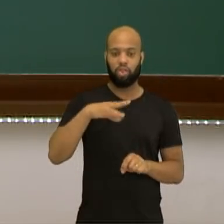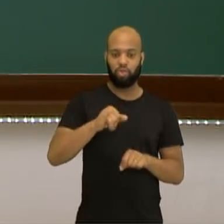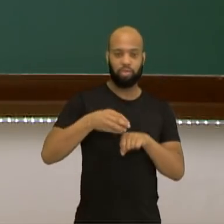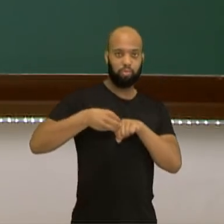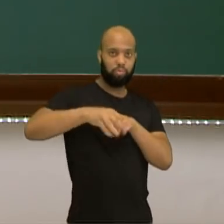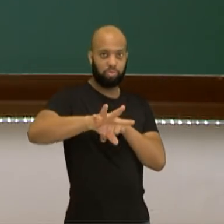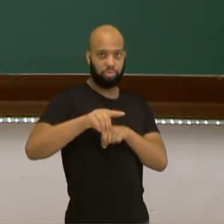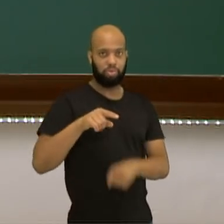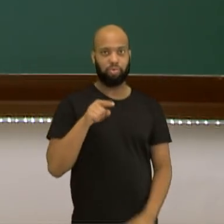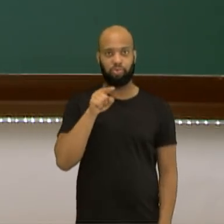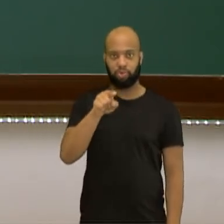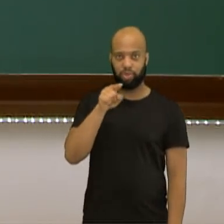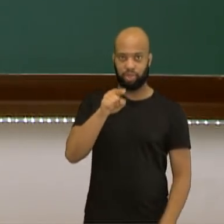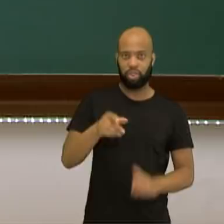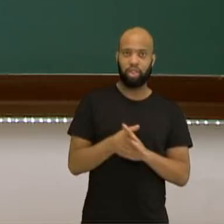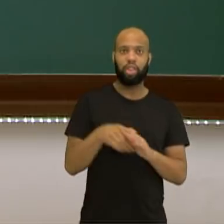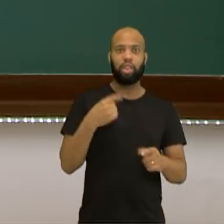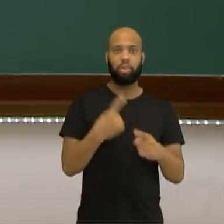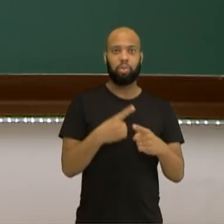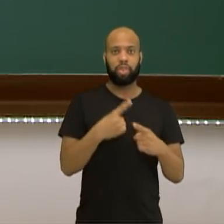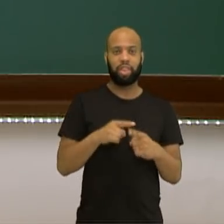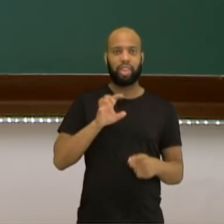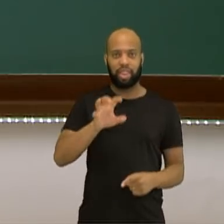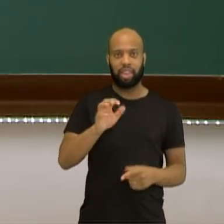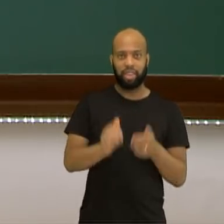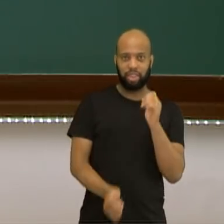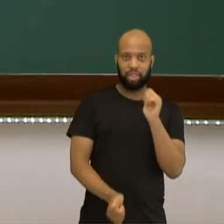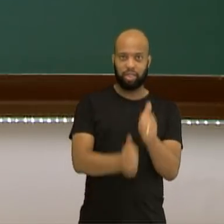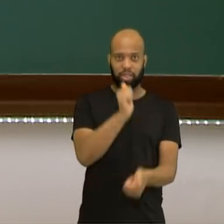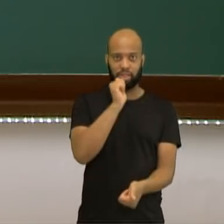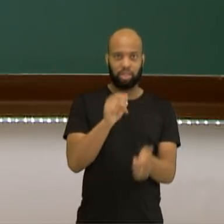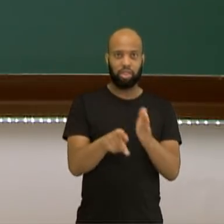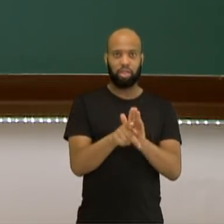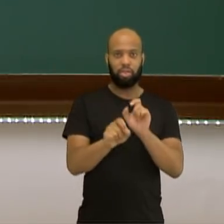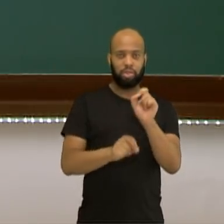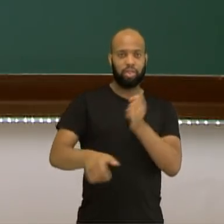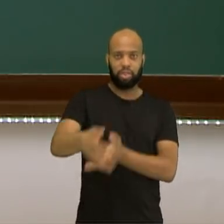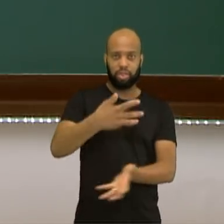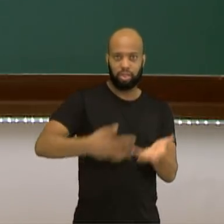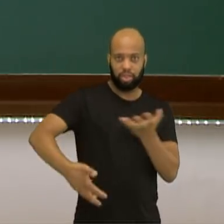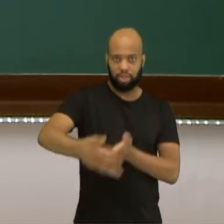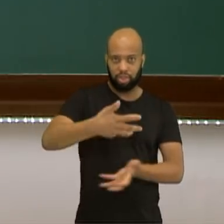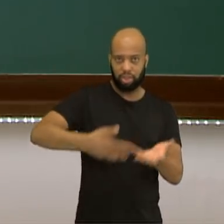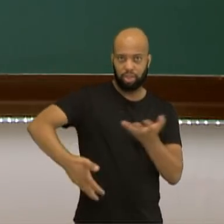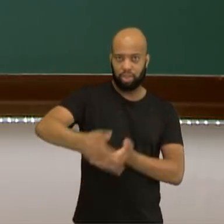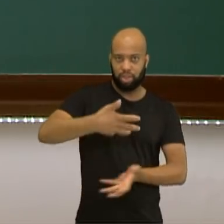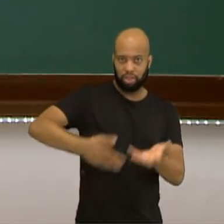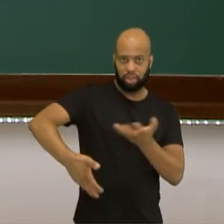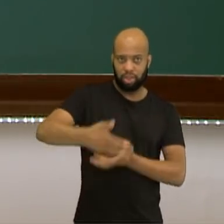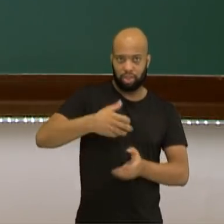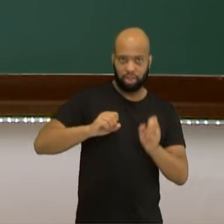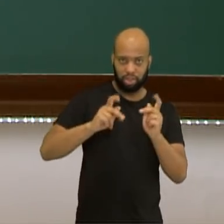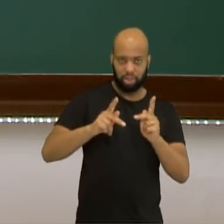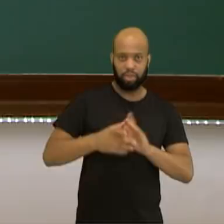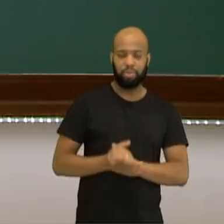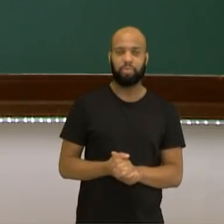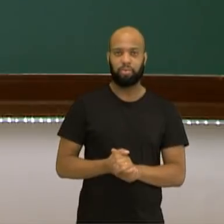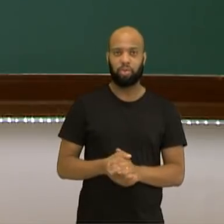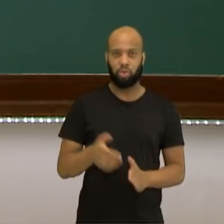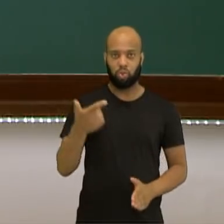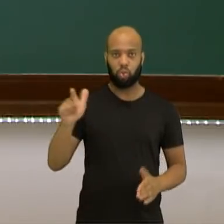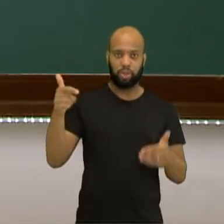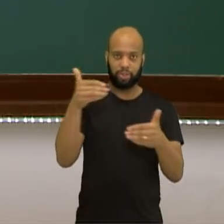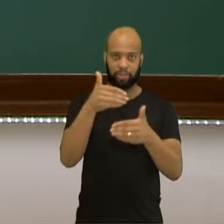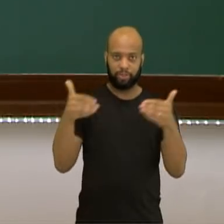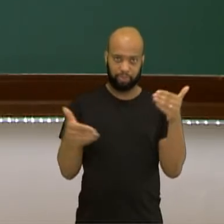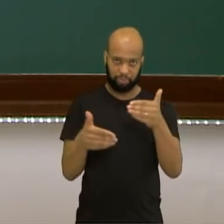vai dizer para vocês, porque esse esporte é um esporte de cooperação, de participação, tá? Vamos lá para o próximo